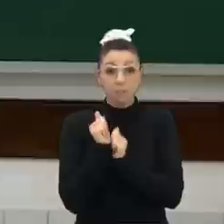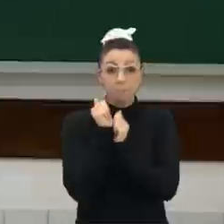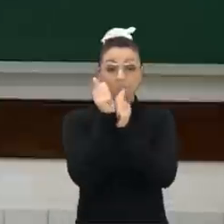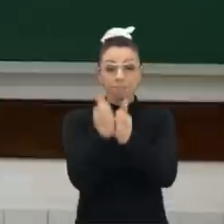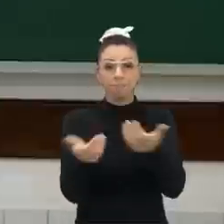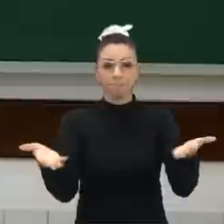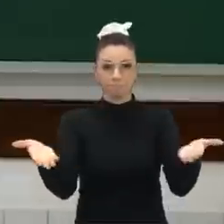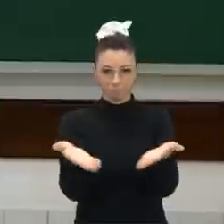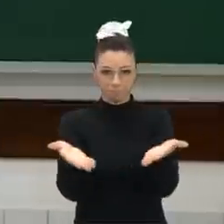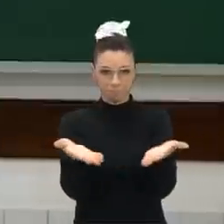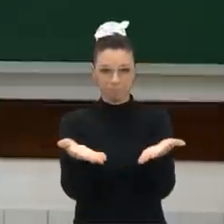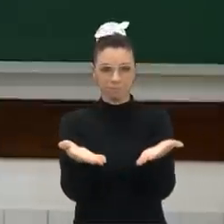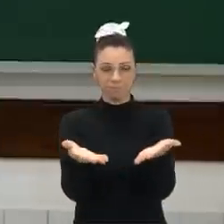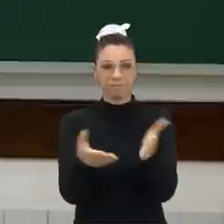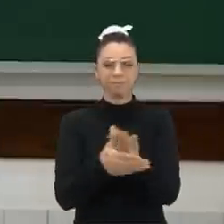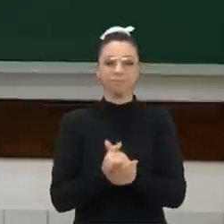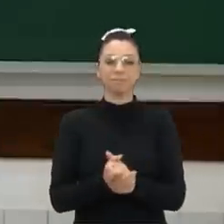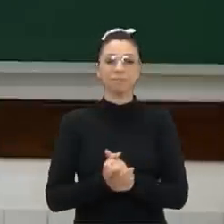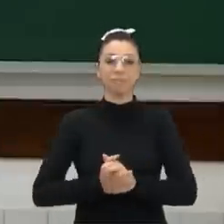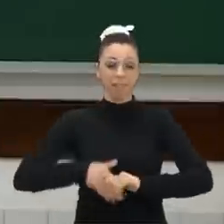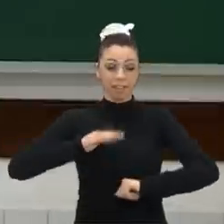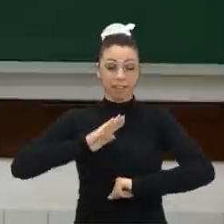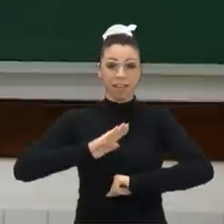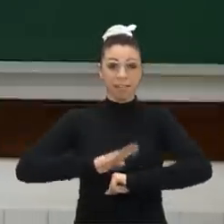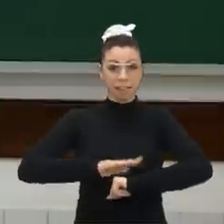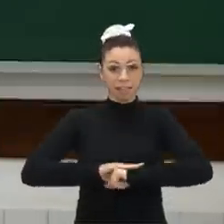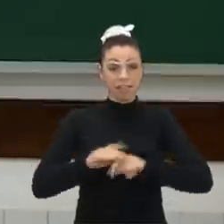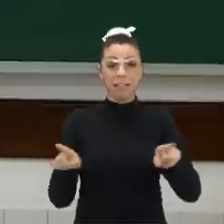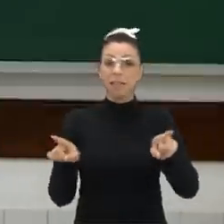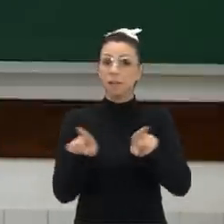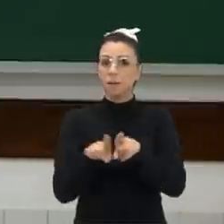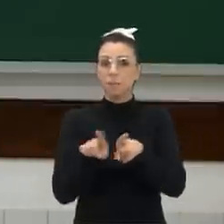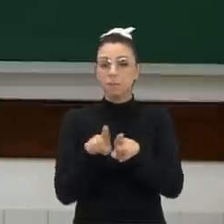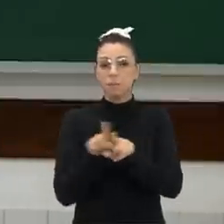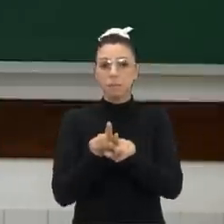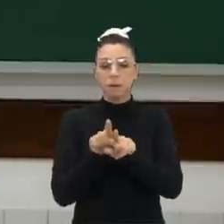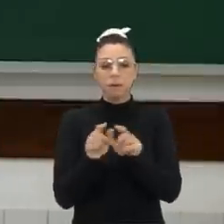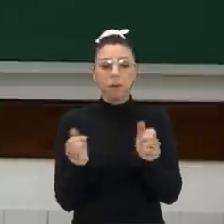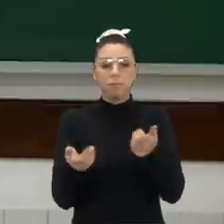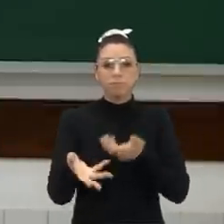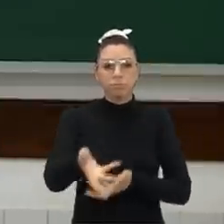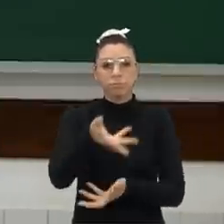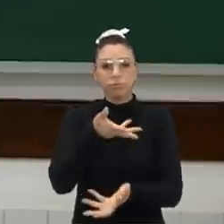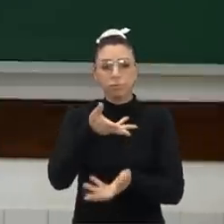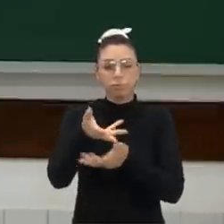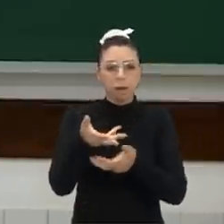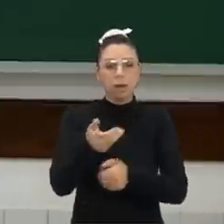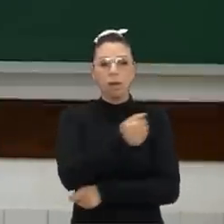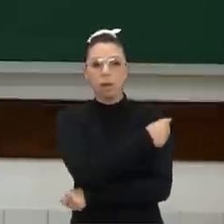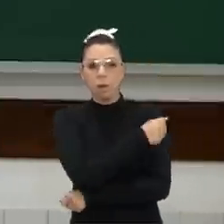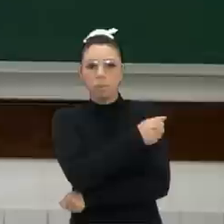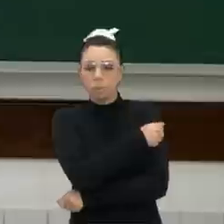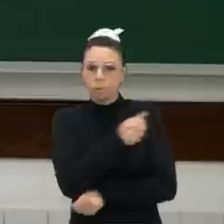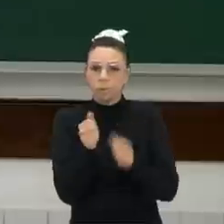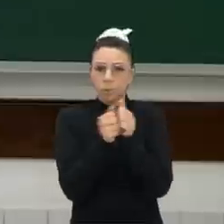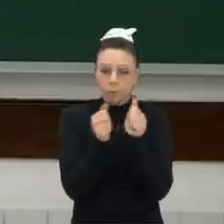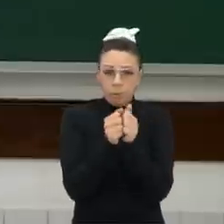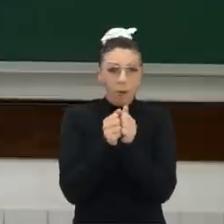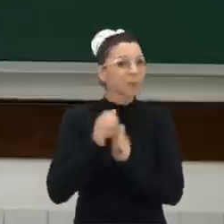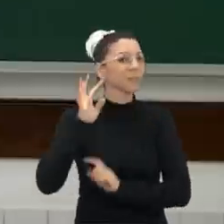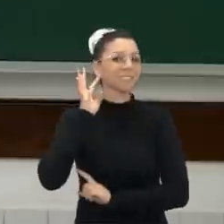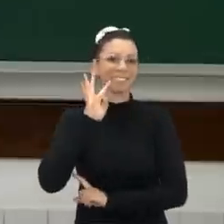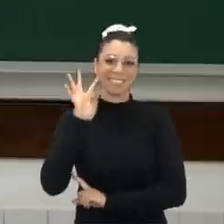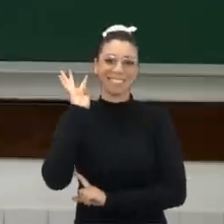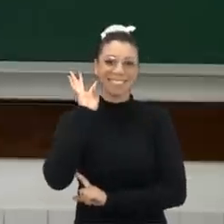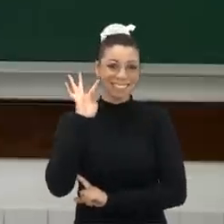hoje. Ela também está auxiliando os alunos dela durante as nossas aulas. Olha que